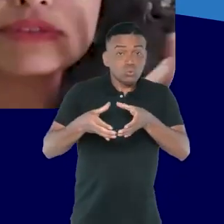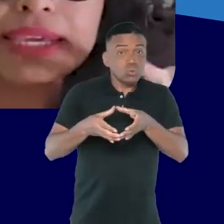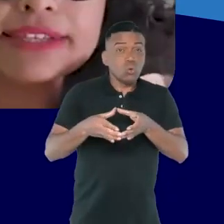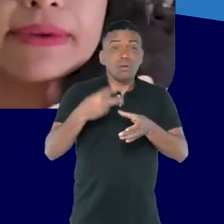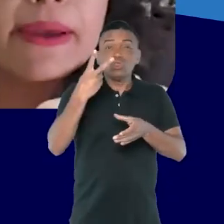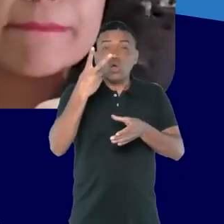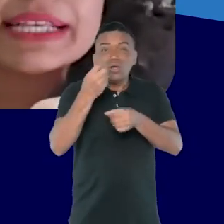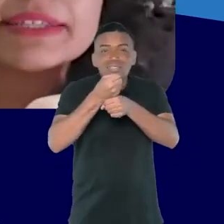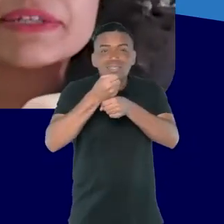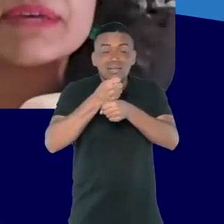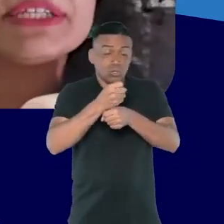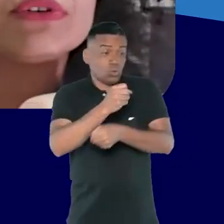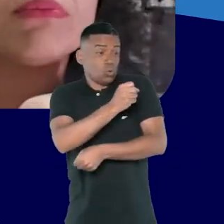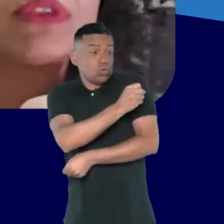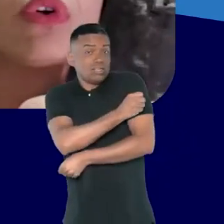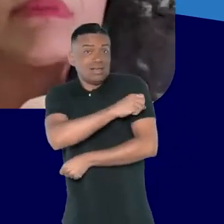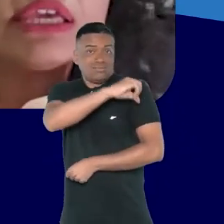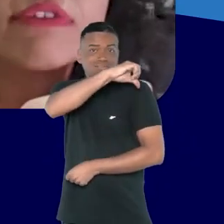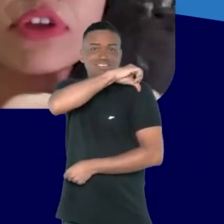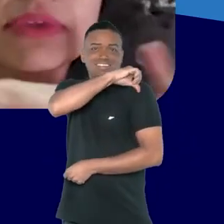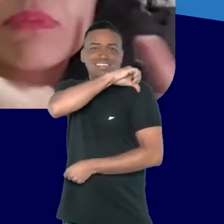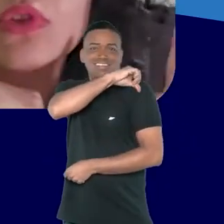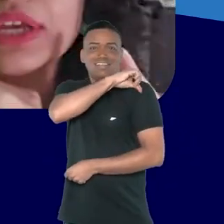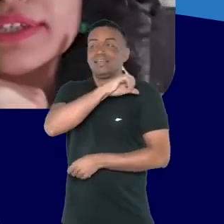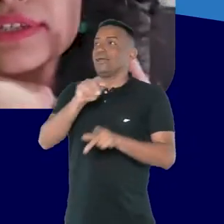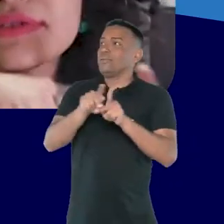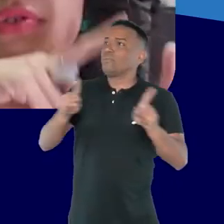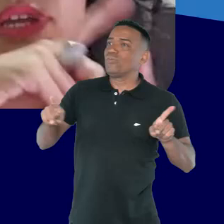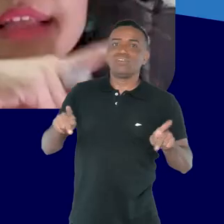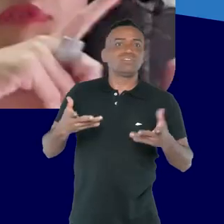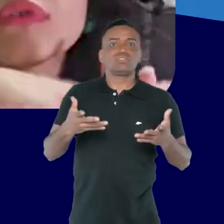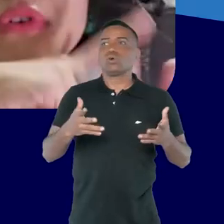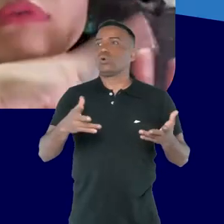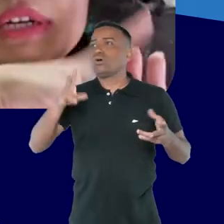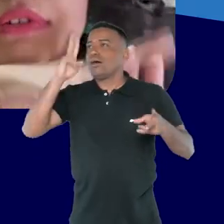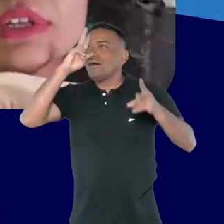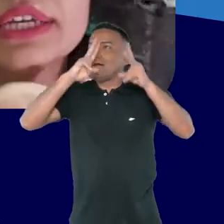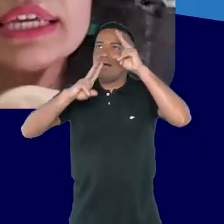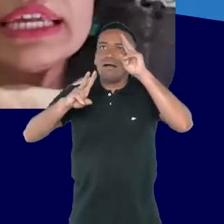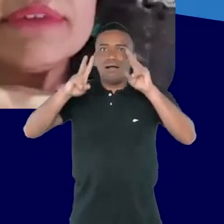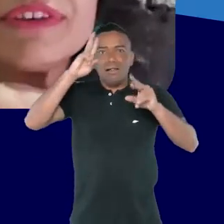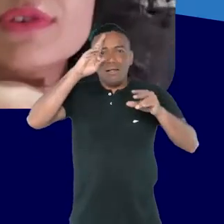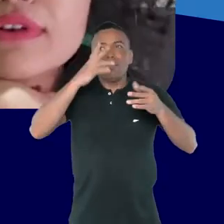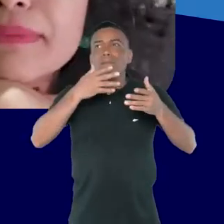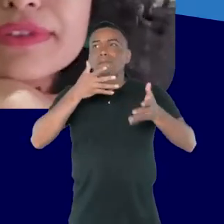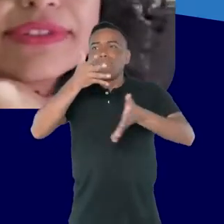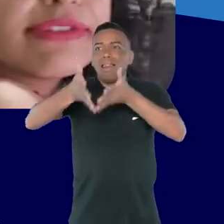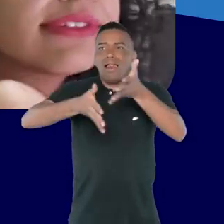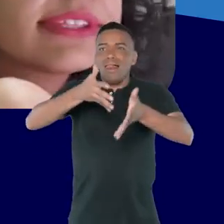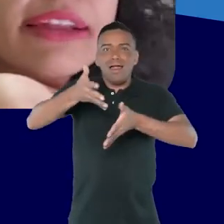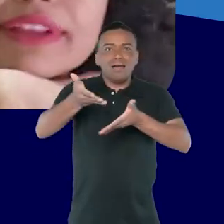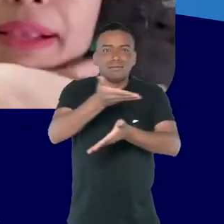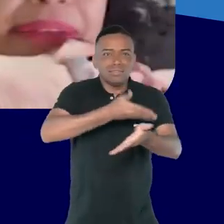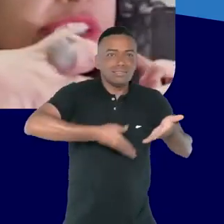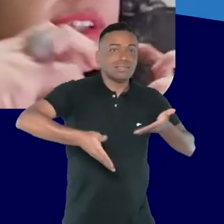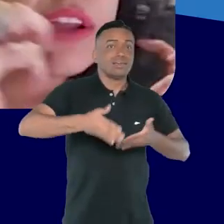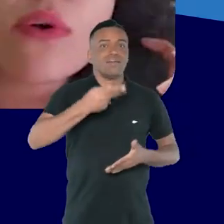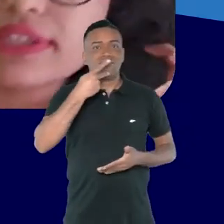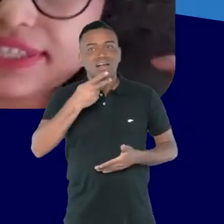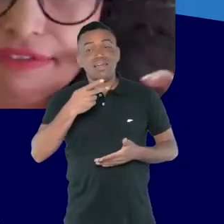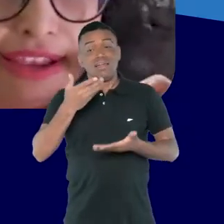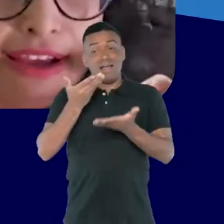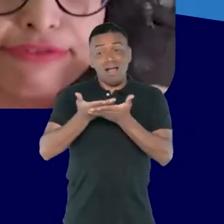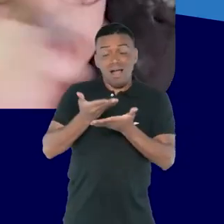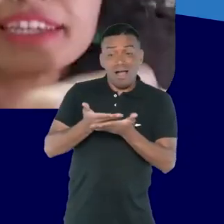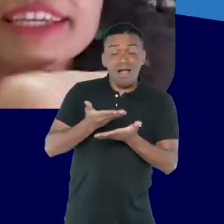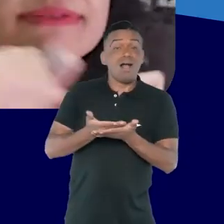foram meus mesmo, mas assim, principalmente uma turminha que foi minha por 2 anos, no 8º e no 9º ano. Professora, eu lembrava de tanta